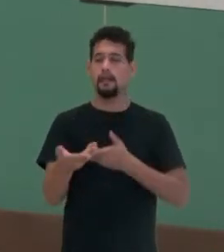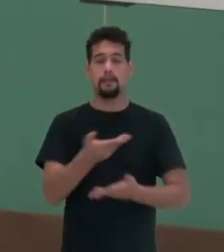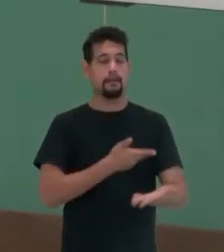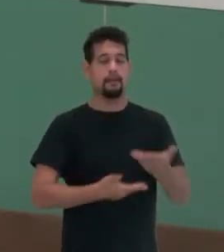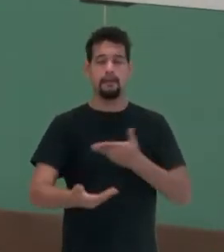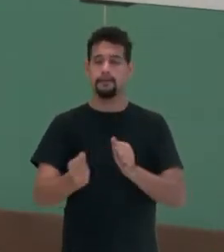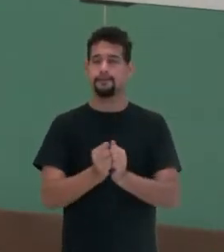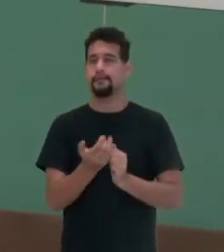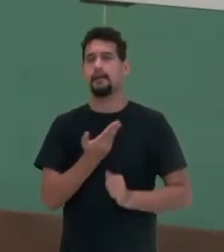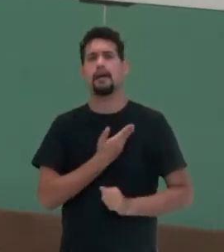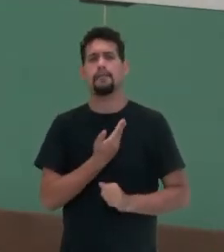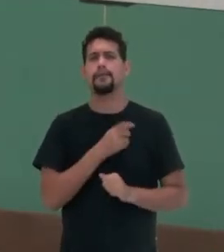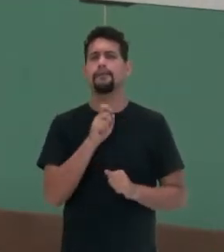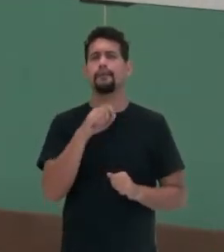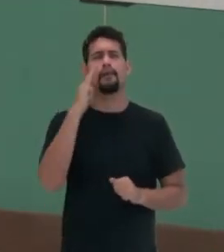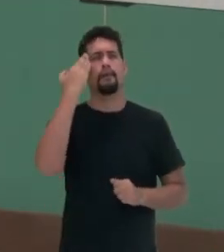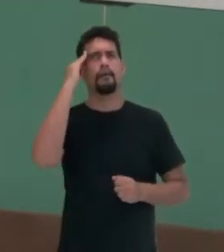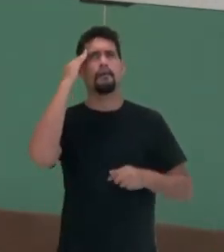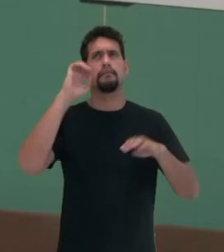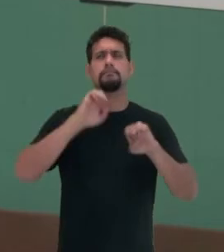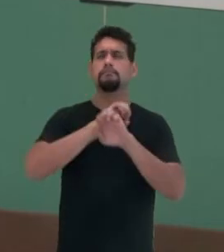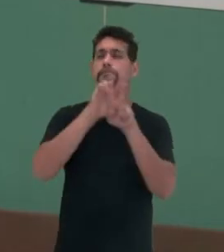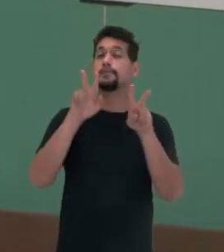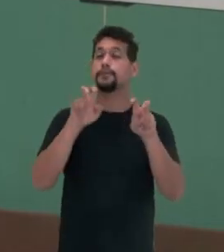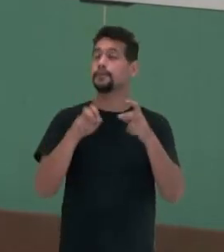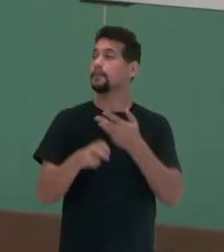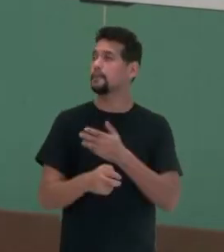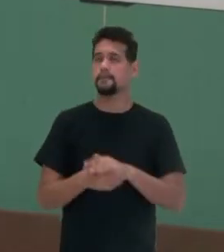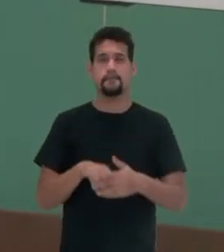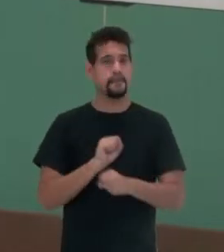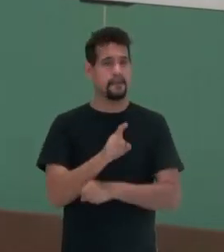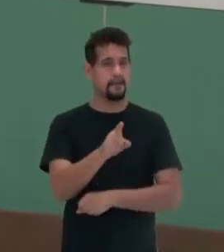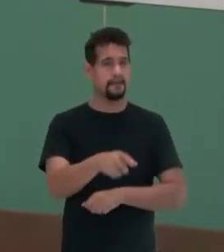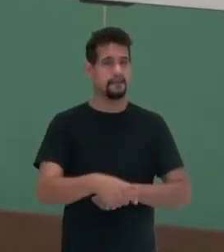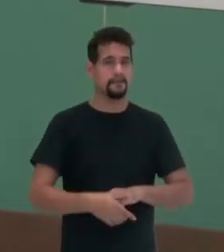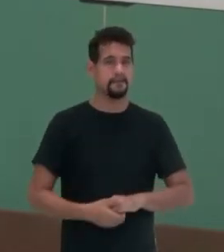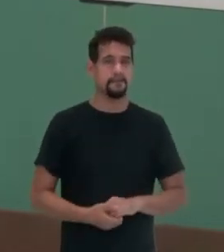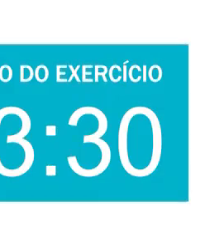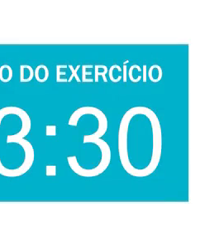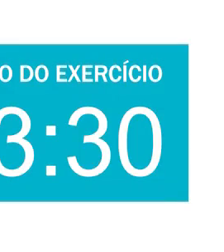compartilhar com seus colegas o que você entendeu sobre o jiu-jitsu. Nós já voltamos.